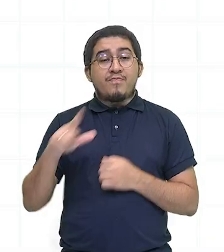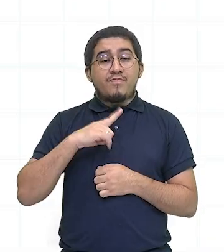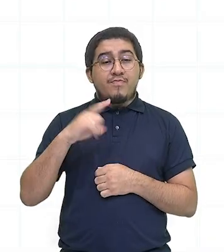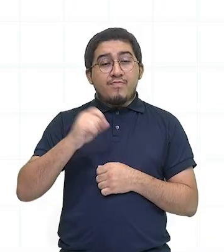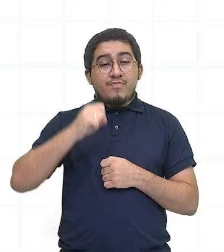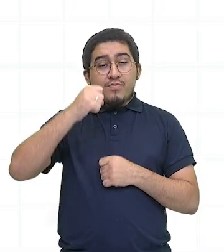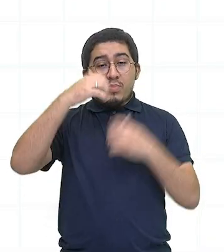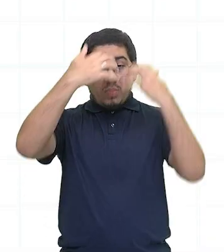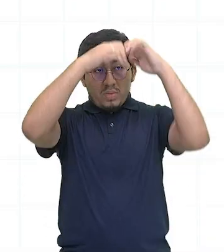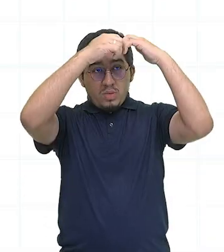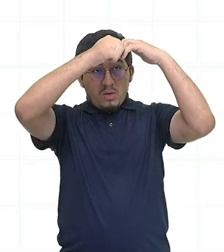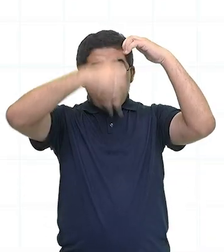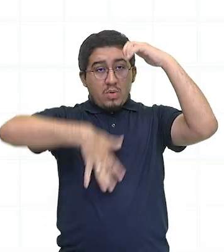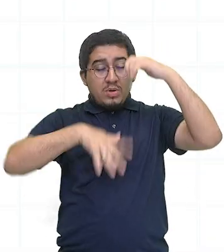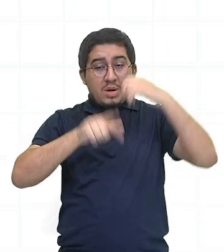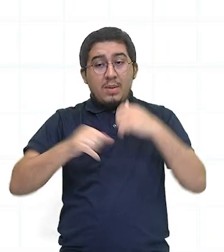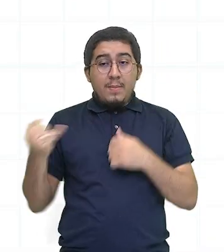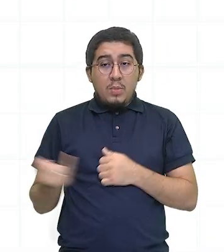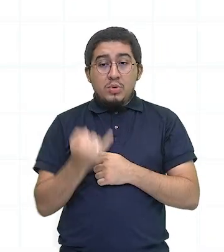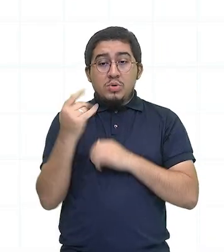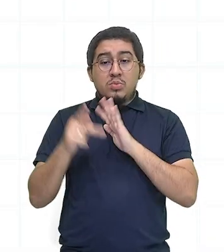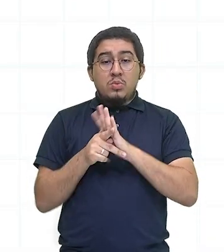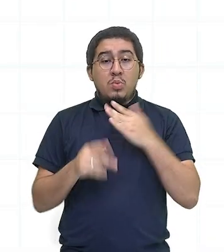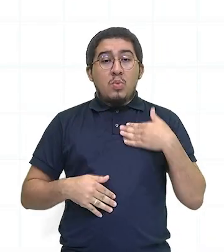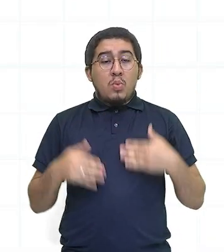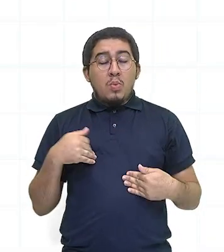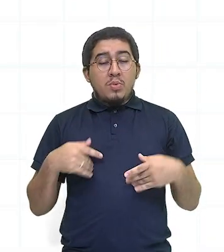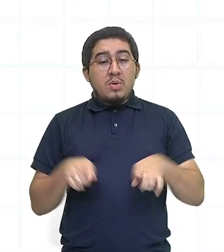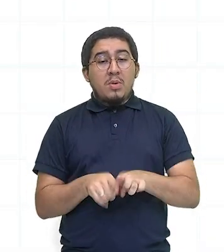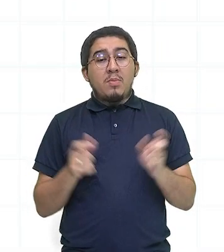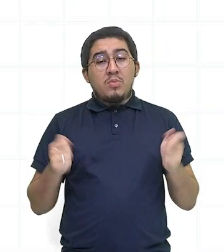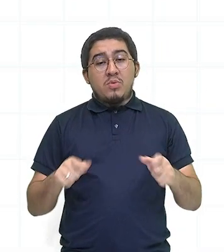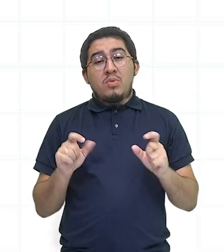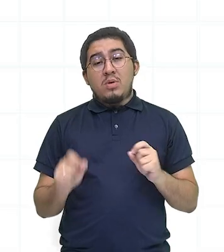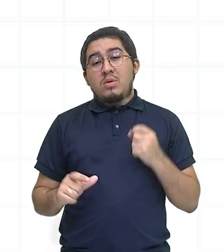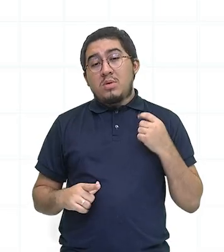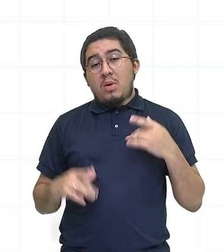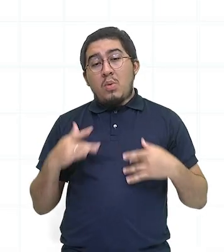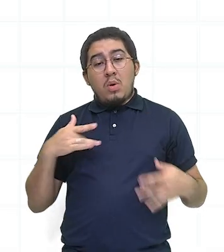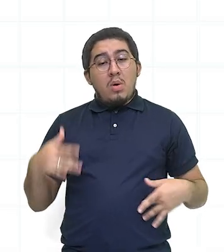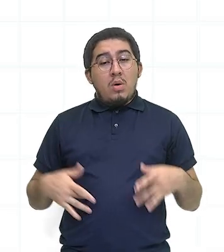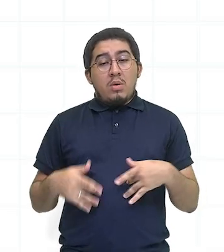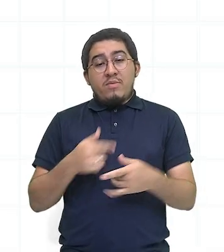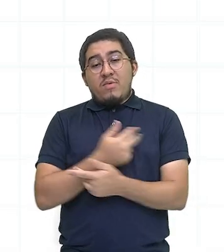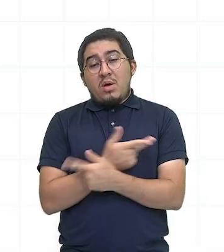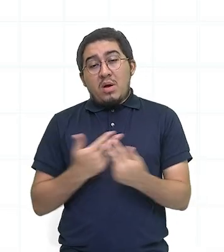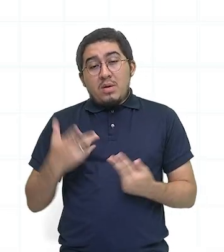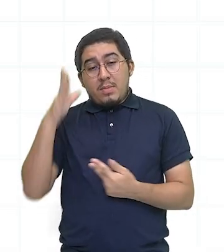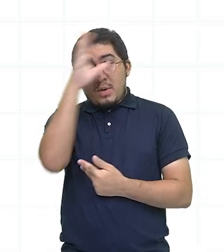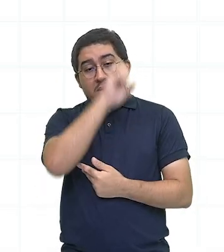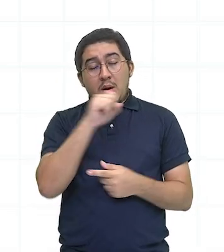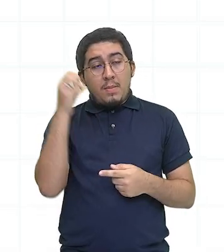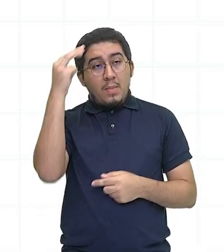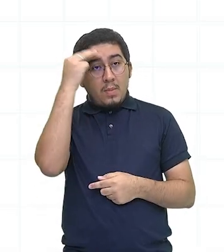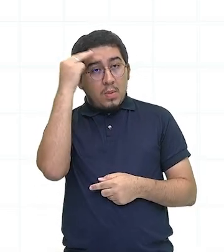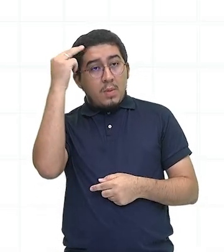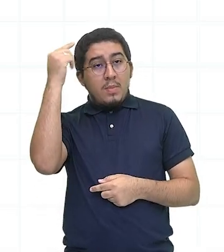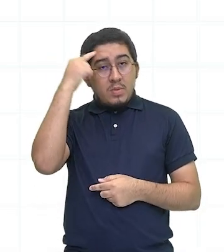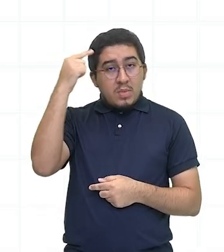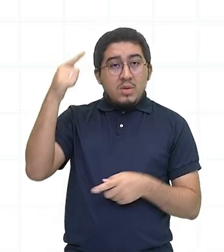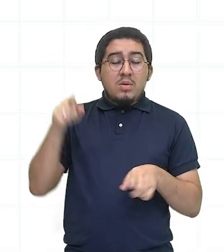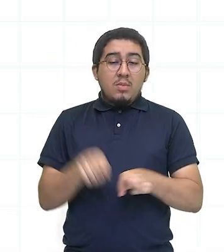é essencial para o funcionamento adequado do corpo, pois permite que os órgãos do sentido, a aprendizagem, o pensamento,